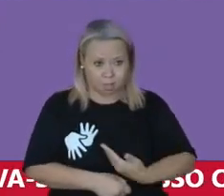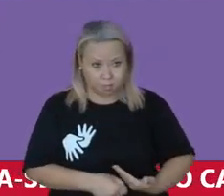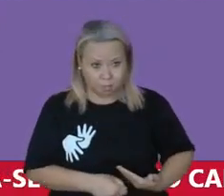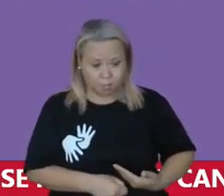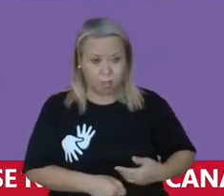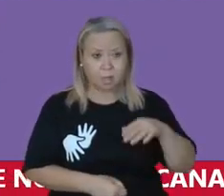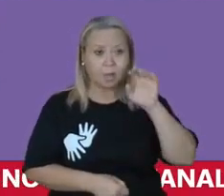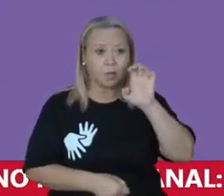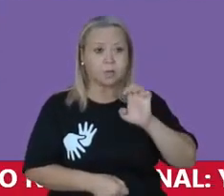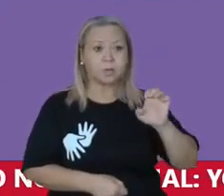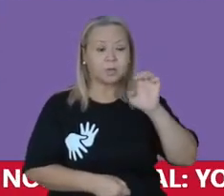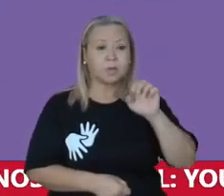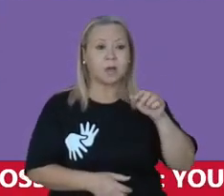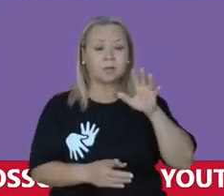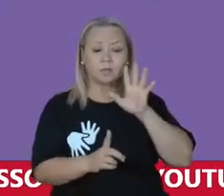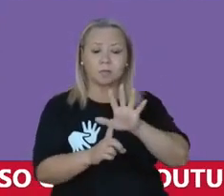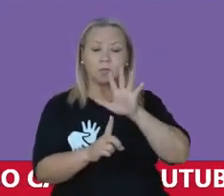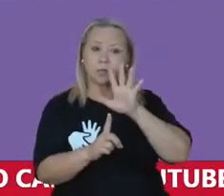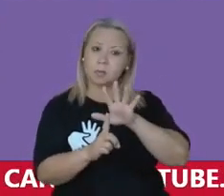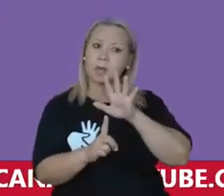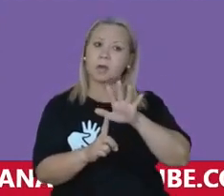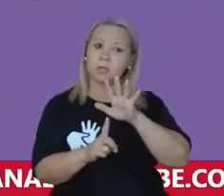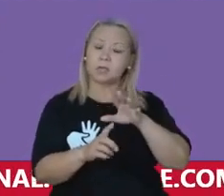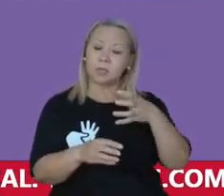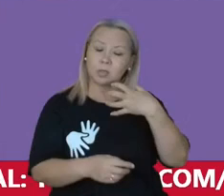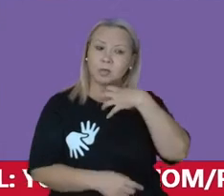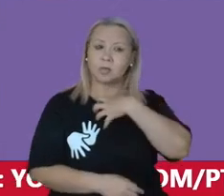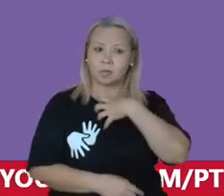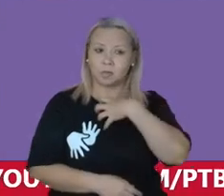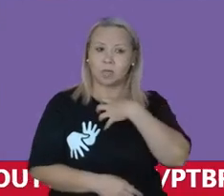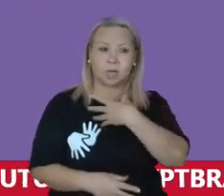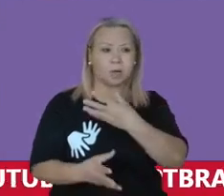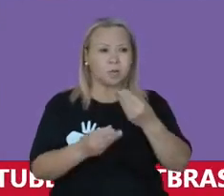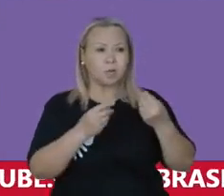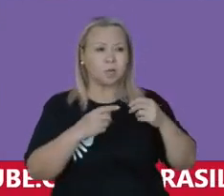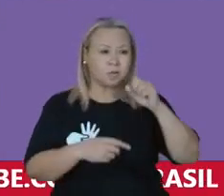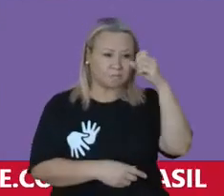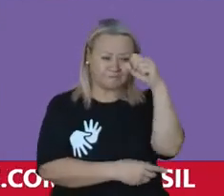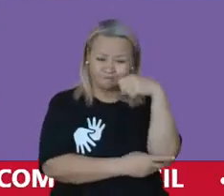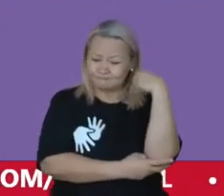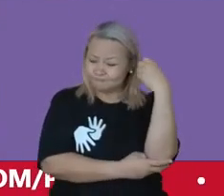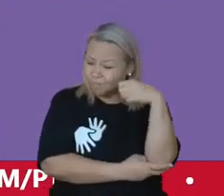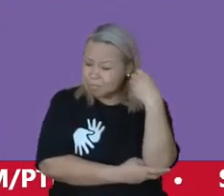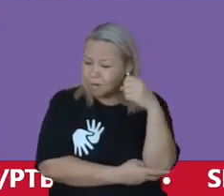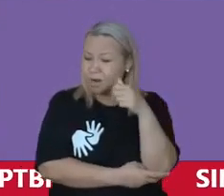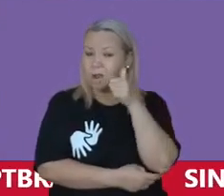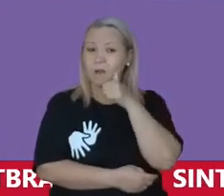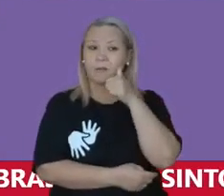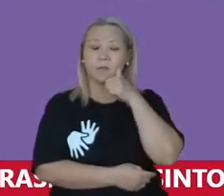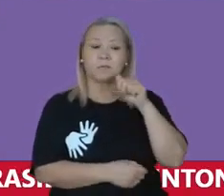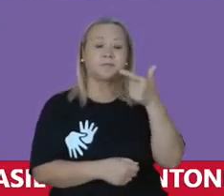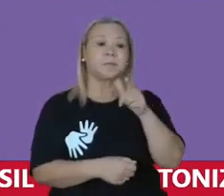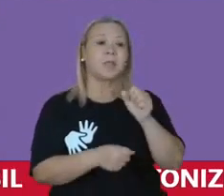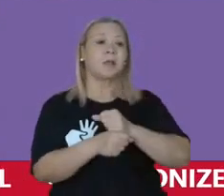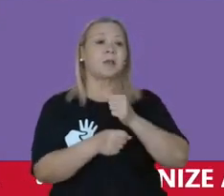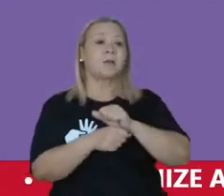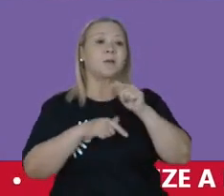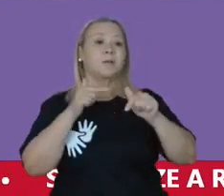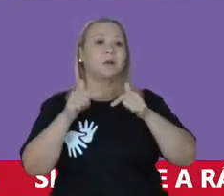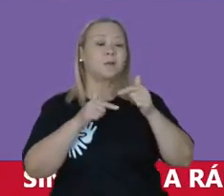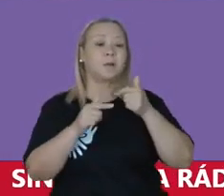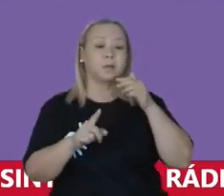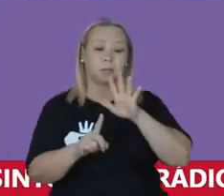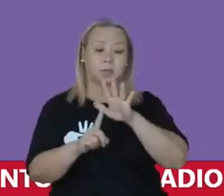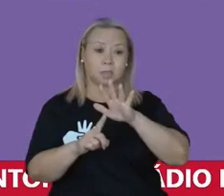do Estado e atingiram de forma muito grave as mulheres. A reforma trabalhista atinge